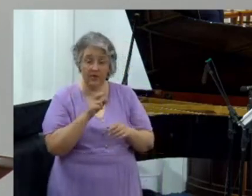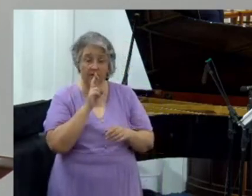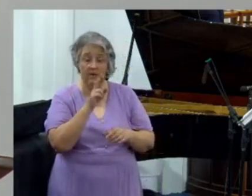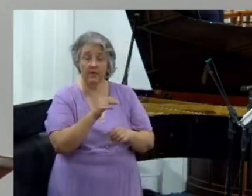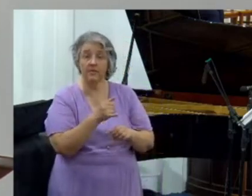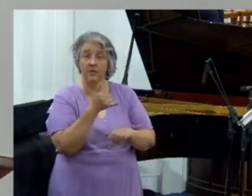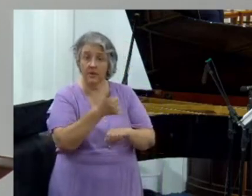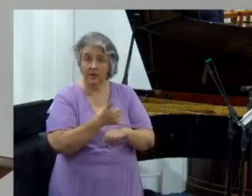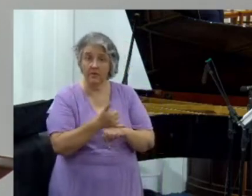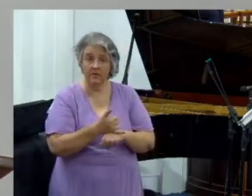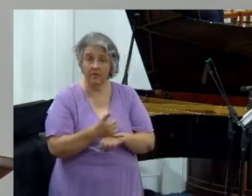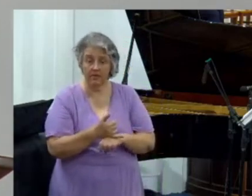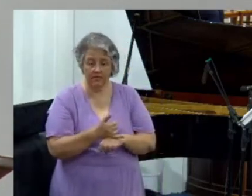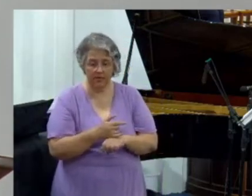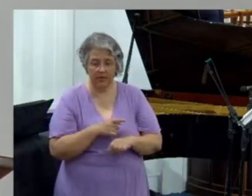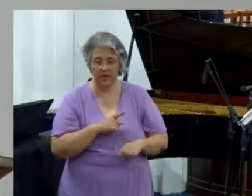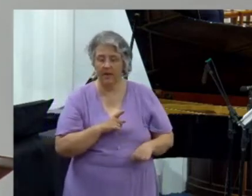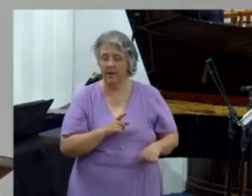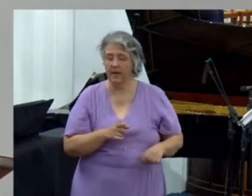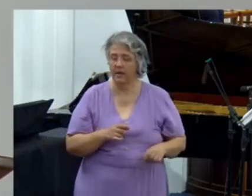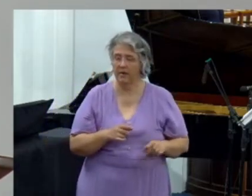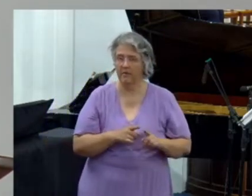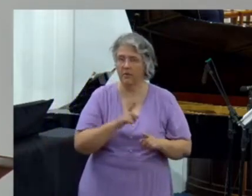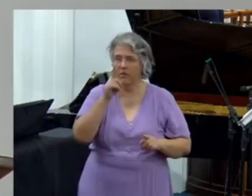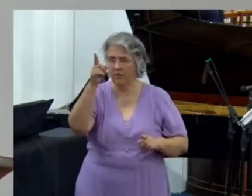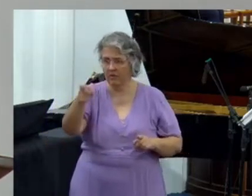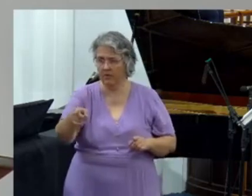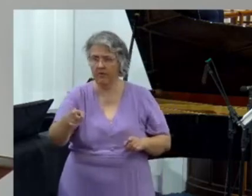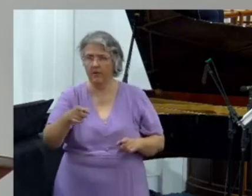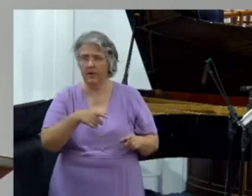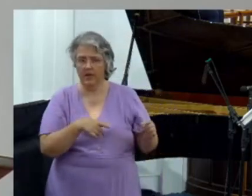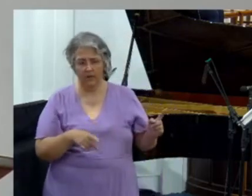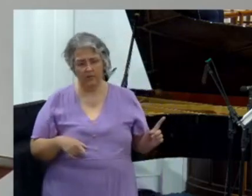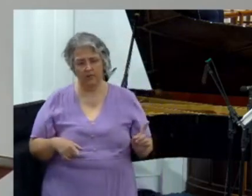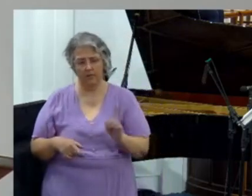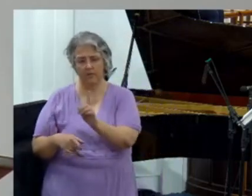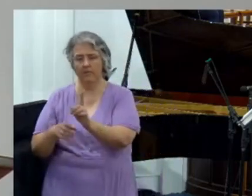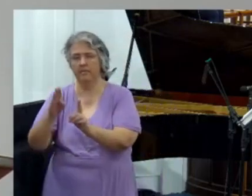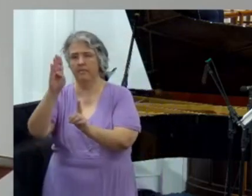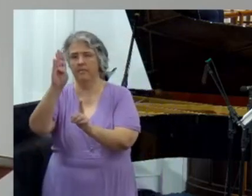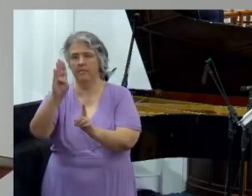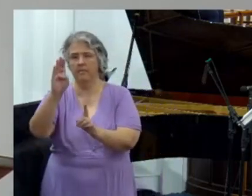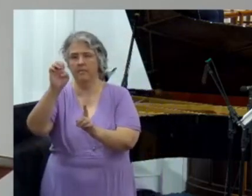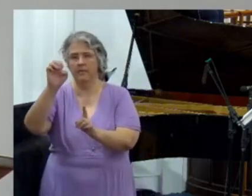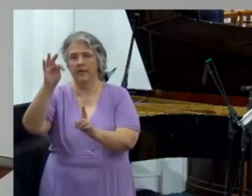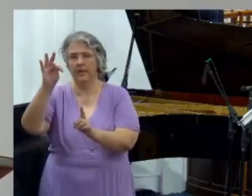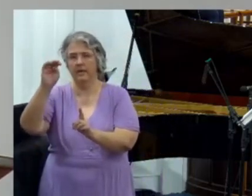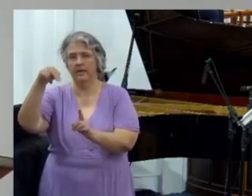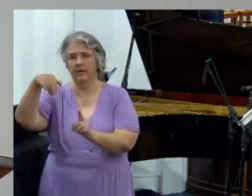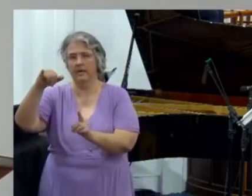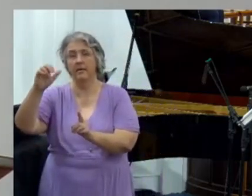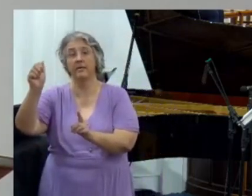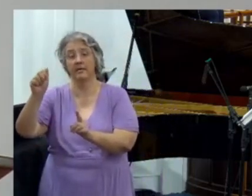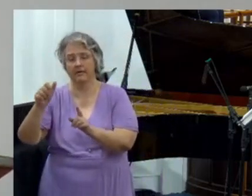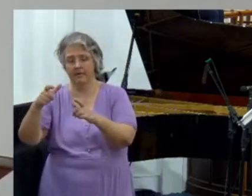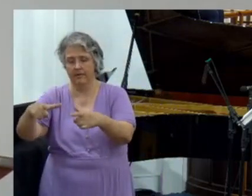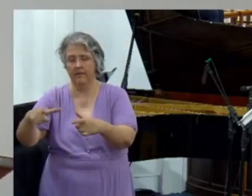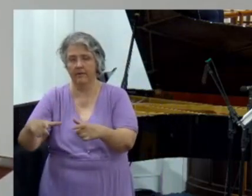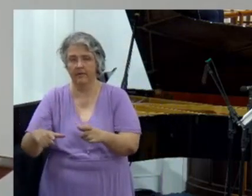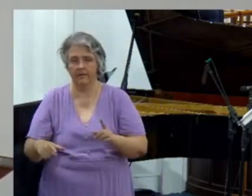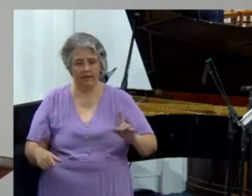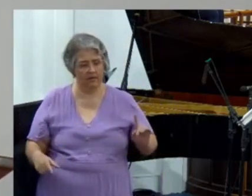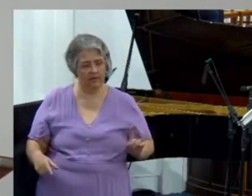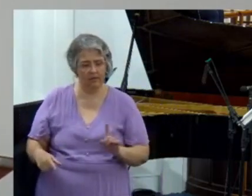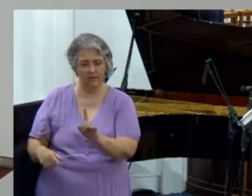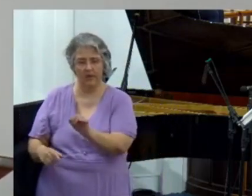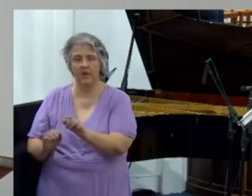Cristo, deixando-os, saiu da cidade e foi para Betânia, onde passou a noite. Esse é um dos movimentos de